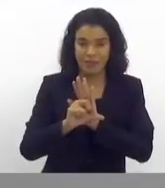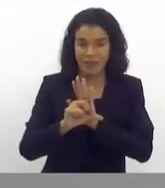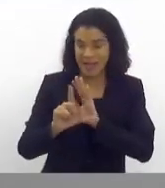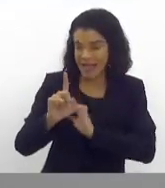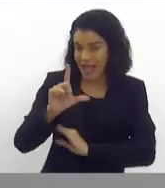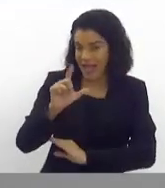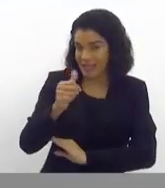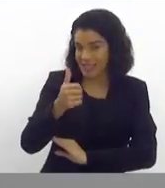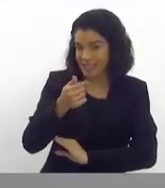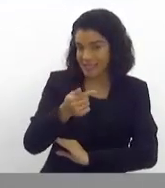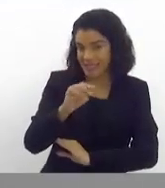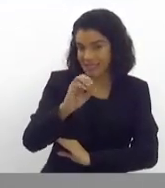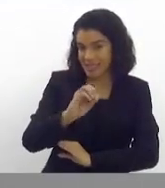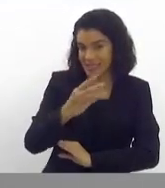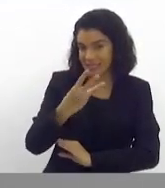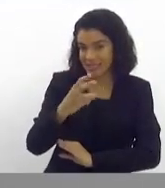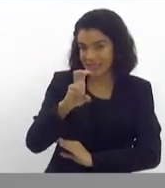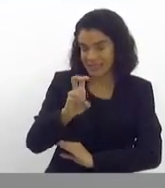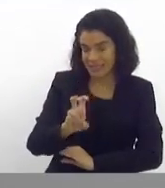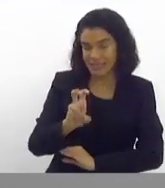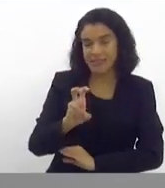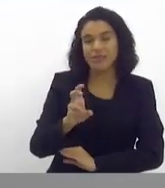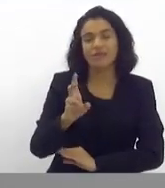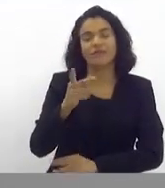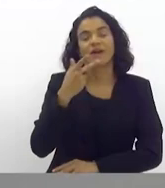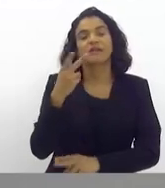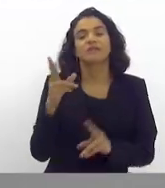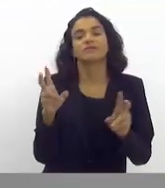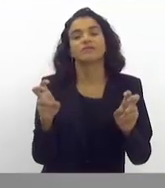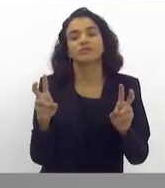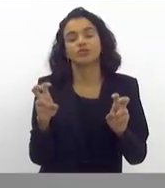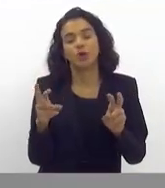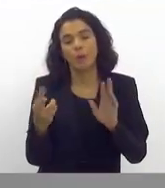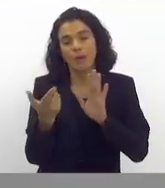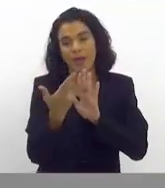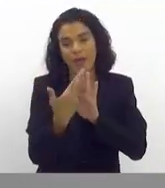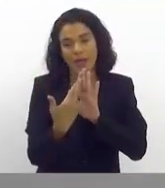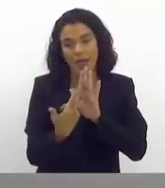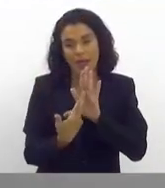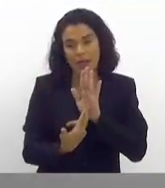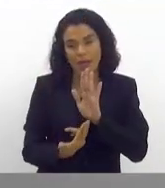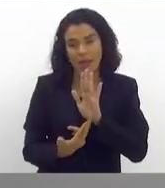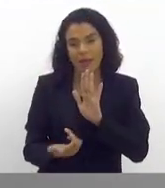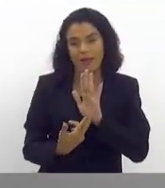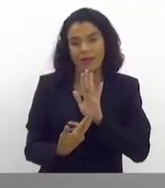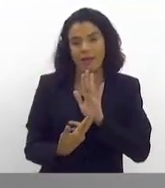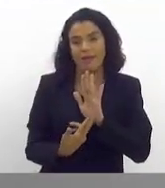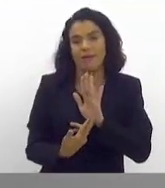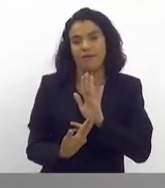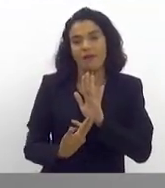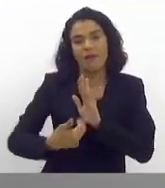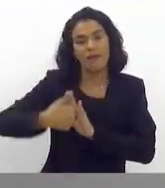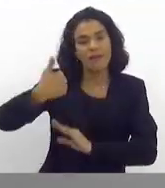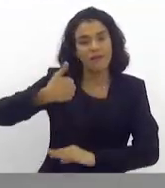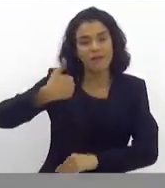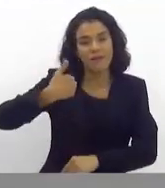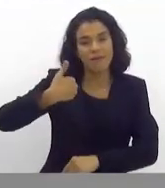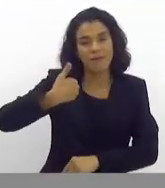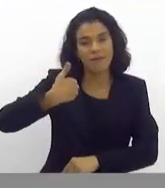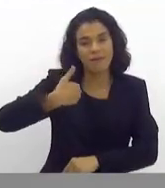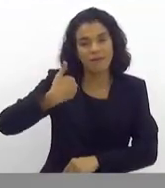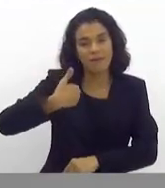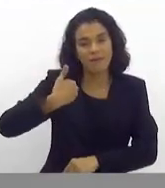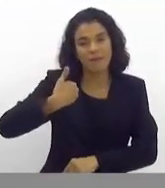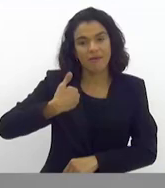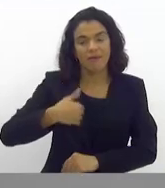a 7035, ela faz menção e ela vai regrando. Ela chegou primeiro. Então, mais pela